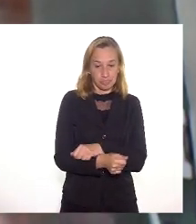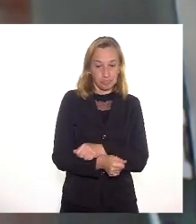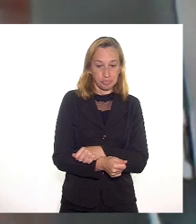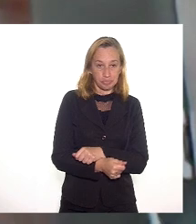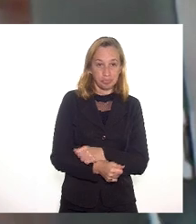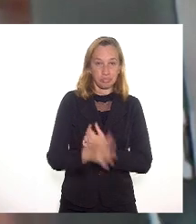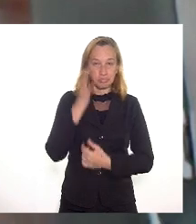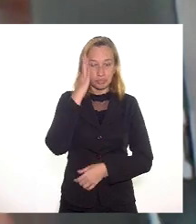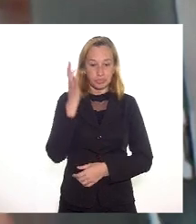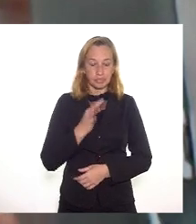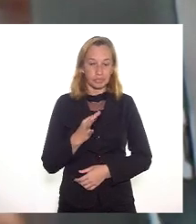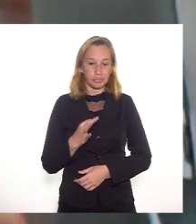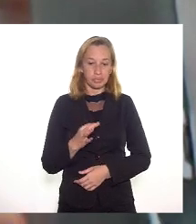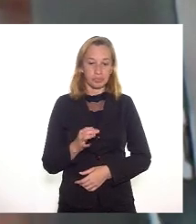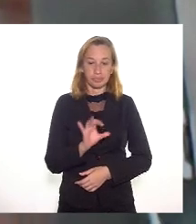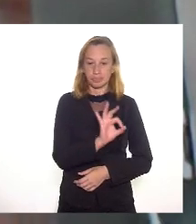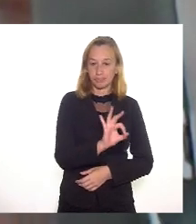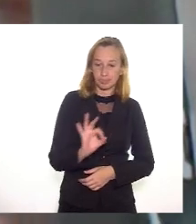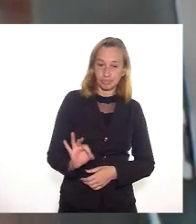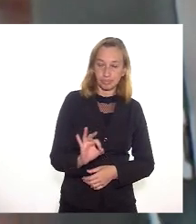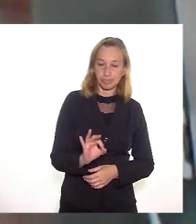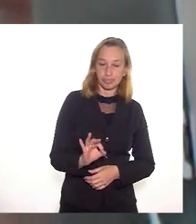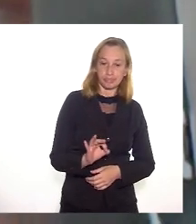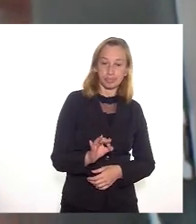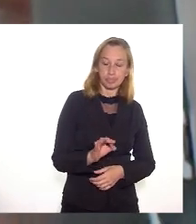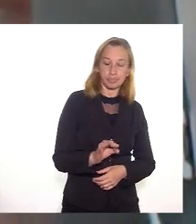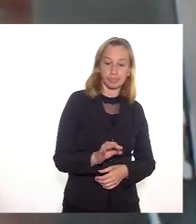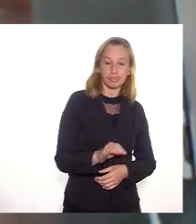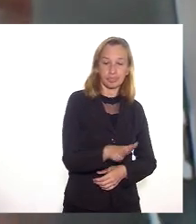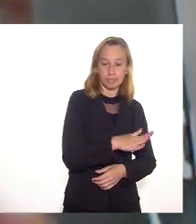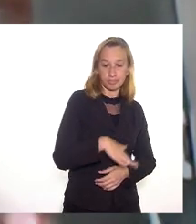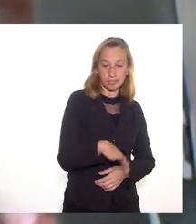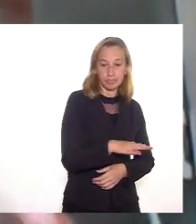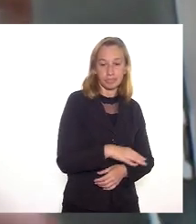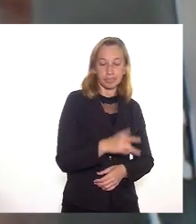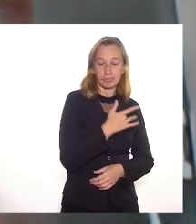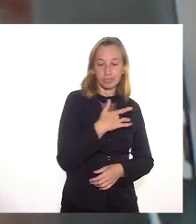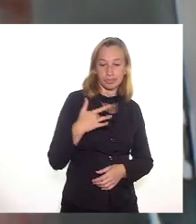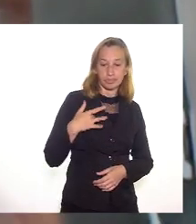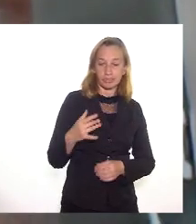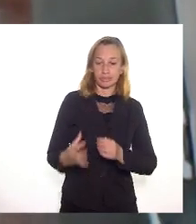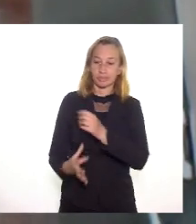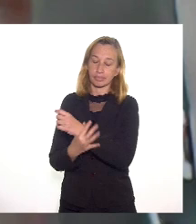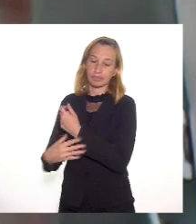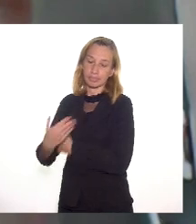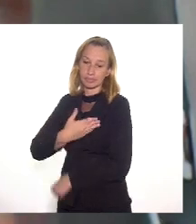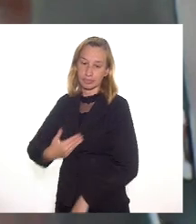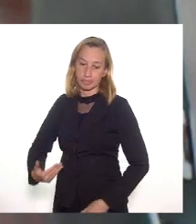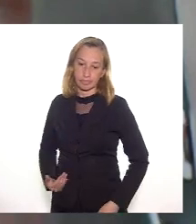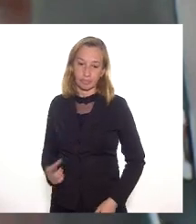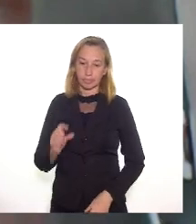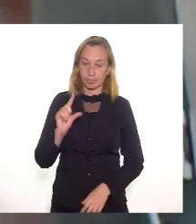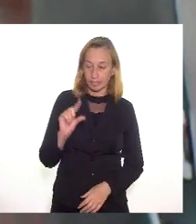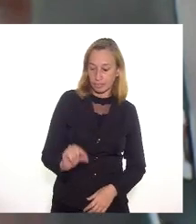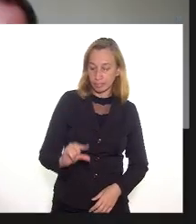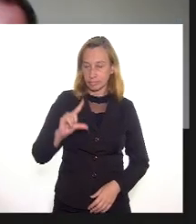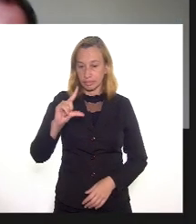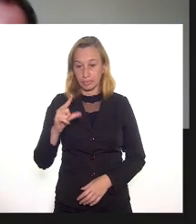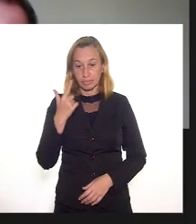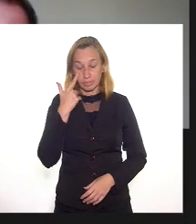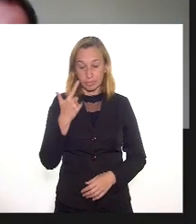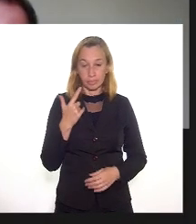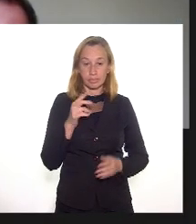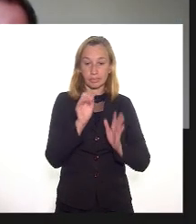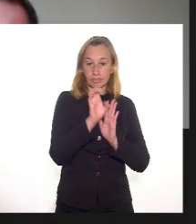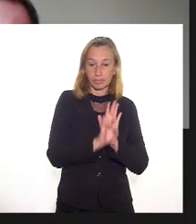não sei qual é percentual de diferença da saúde para a segurança, para a maior ou para a menor, se a gente possa fazer aí uma